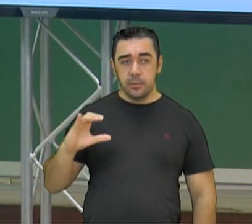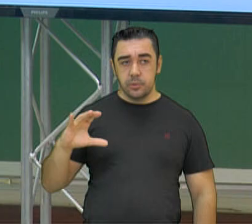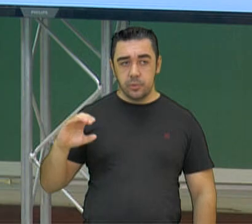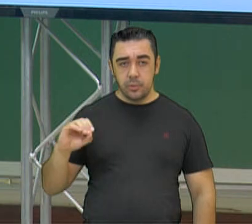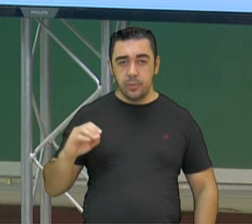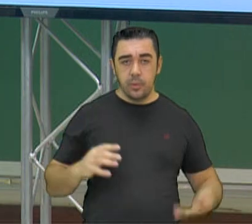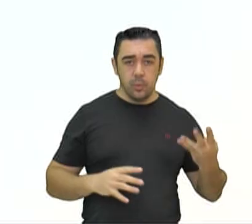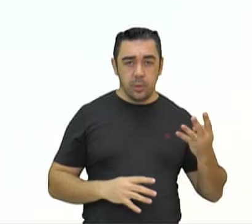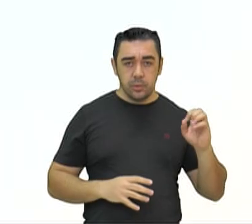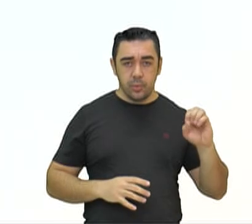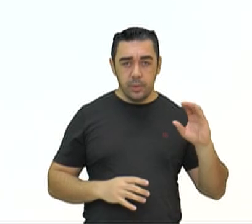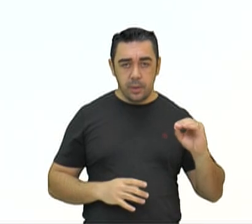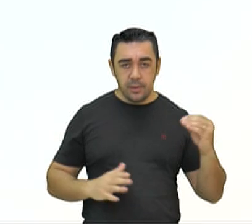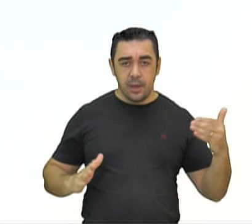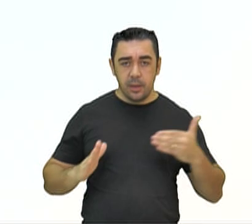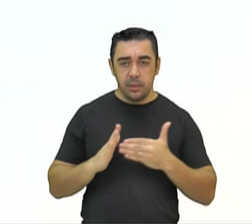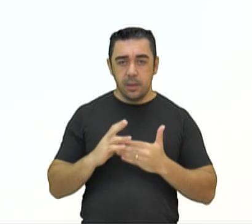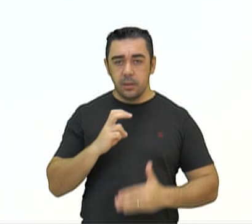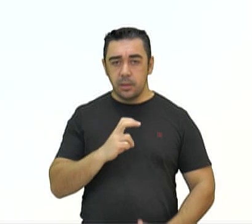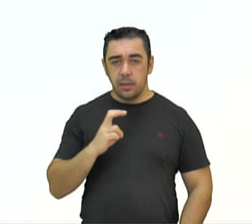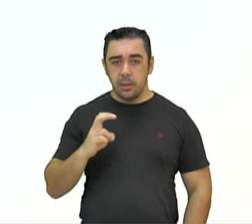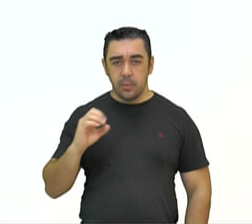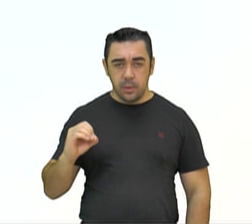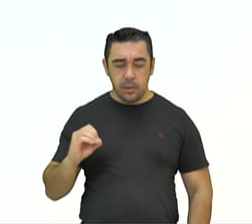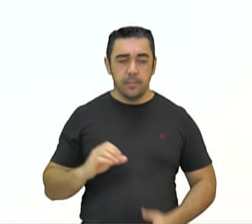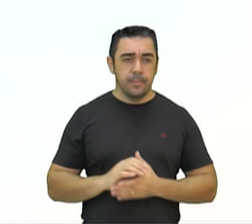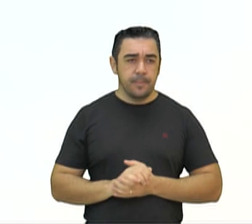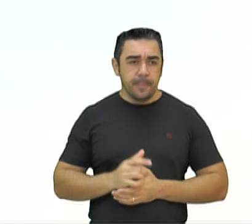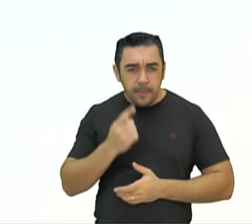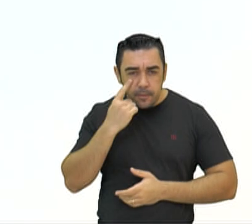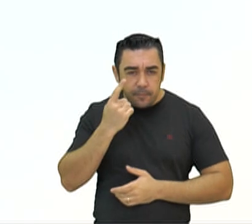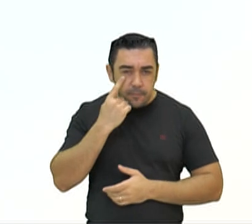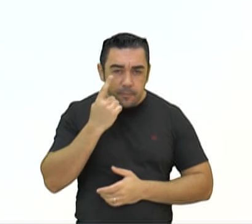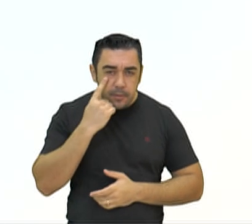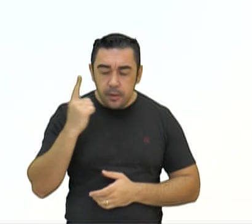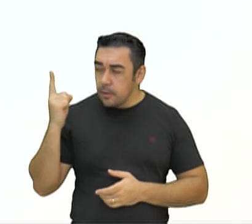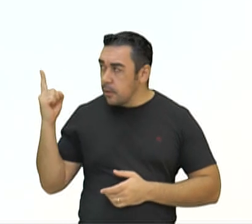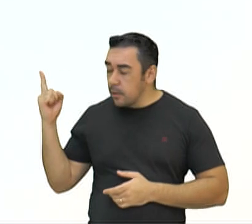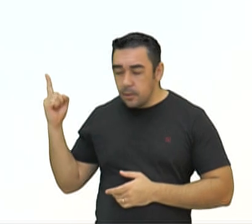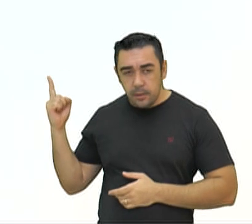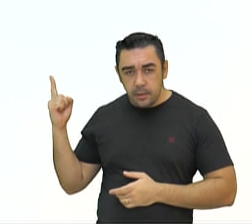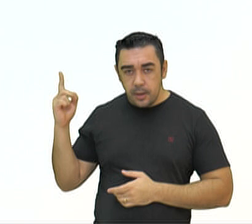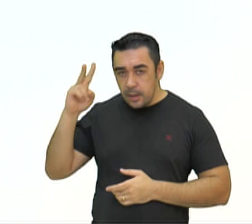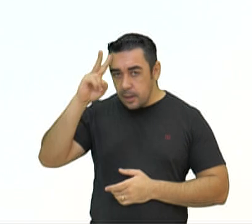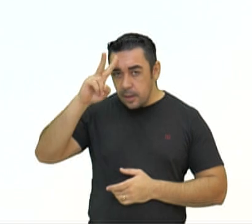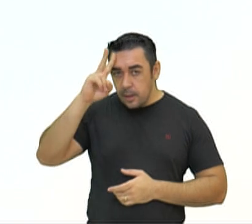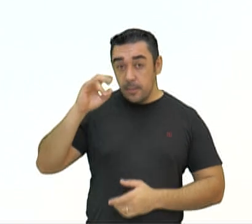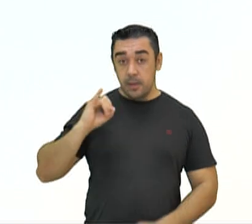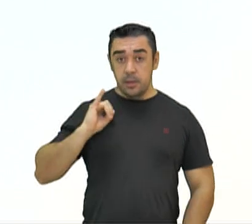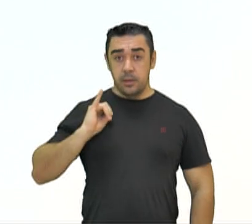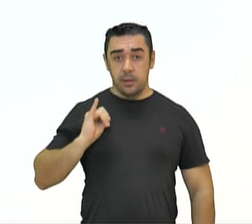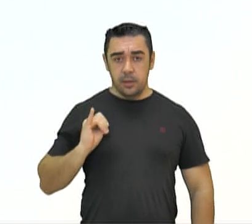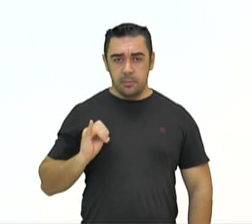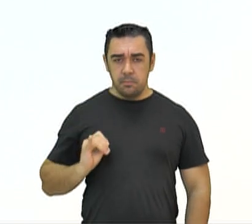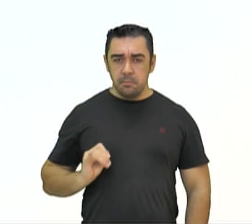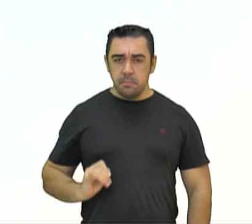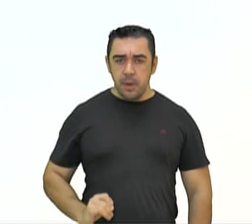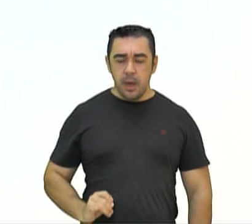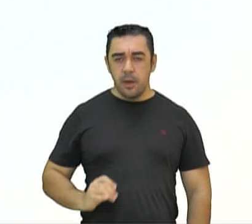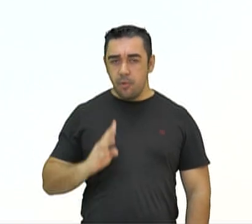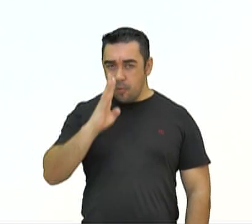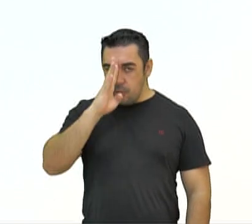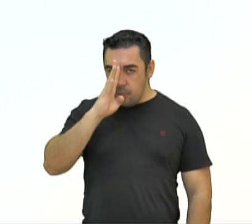480 a 550. Observe essa data. Lembra que o Império Romano, olha lá a aula de